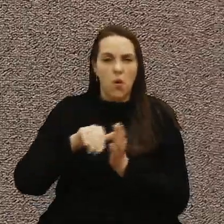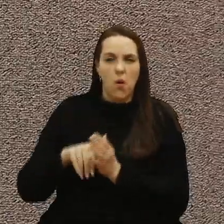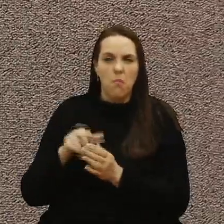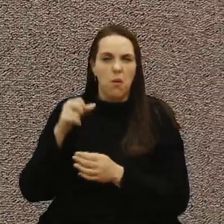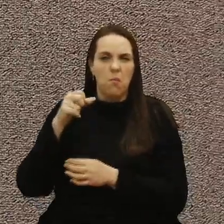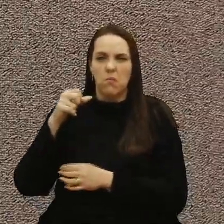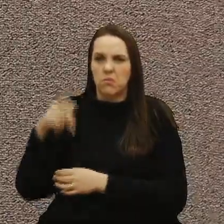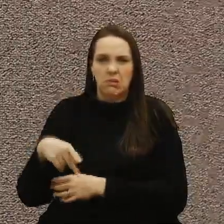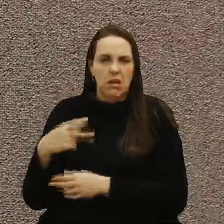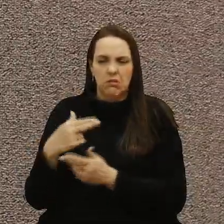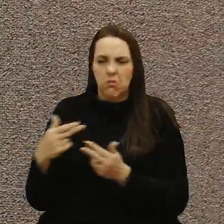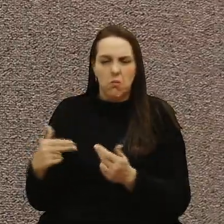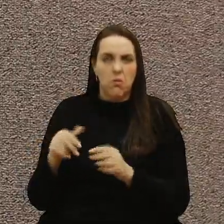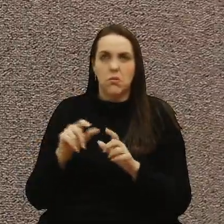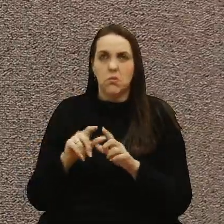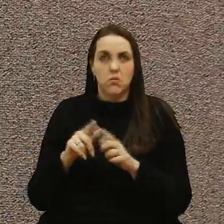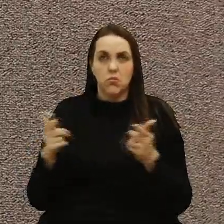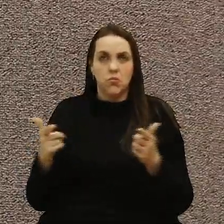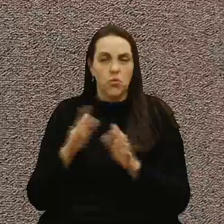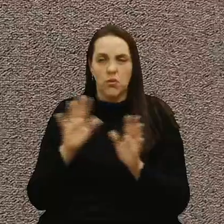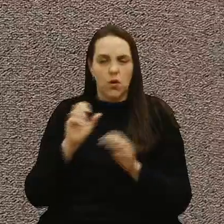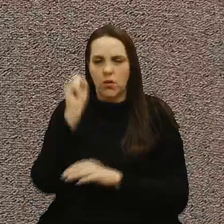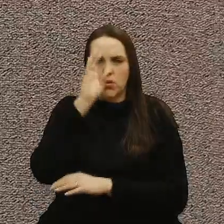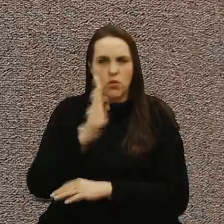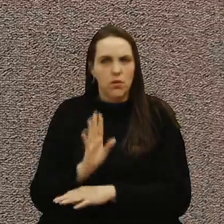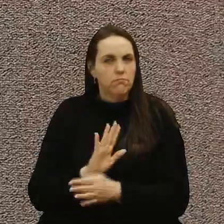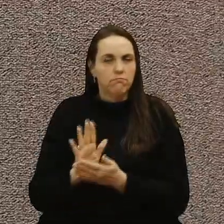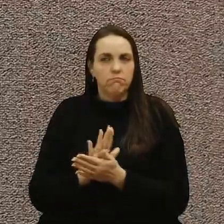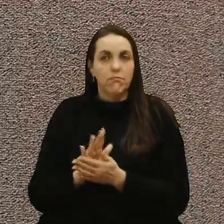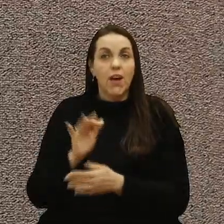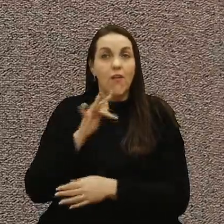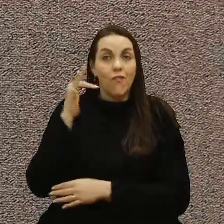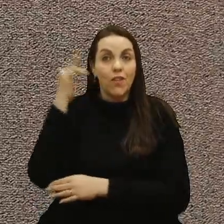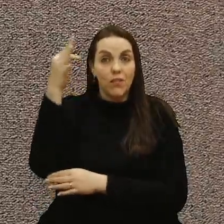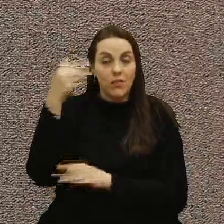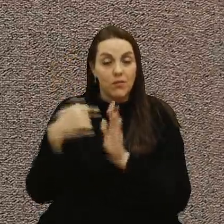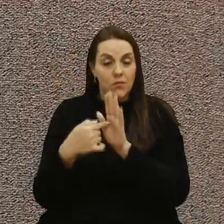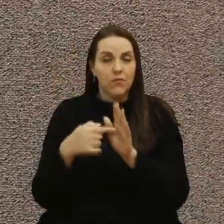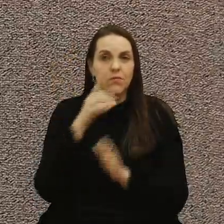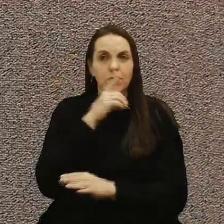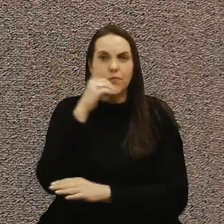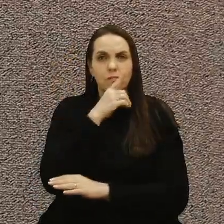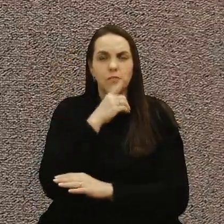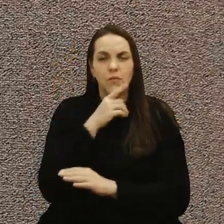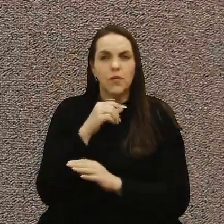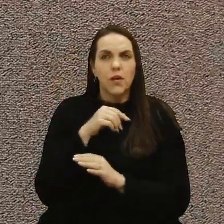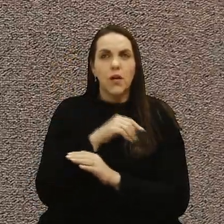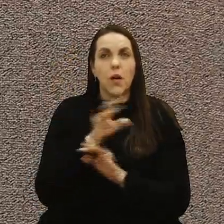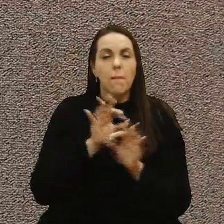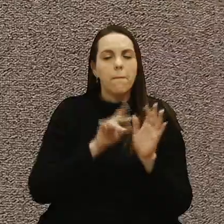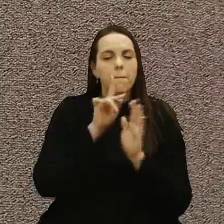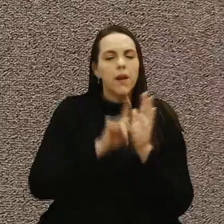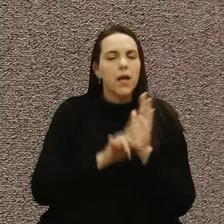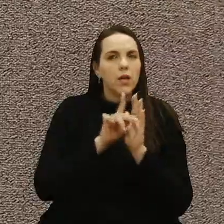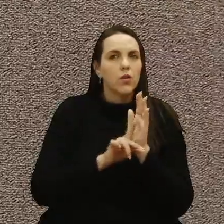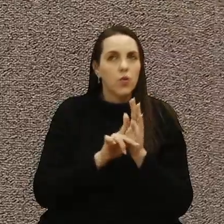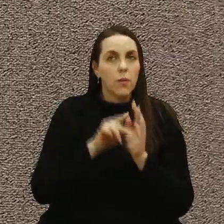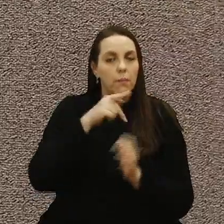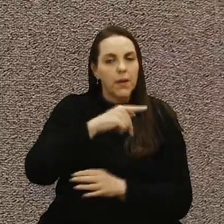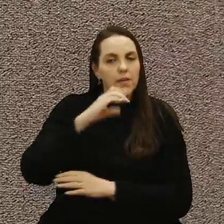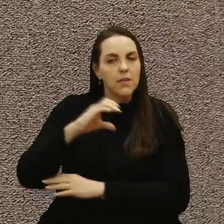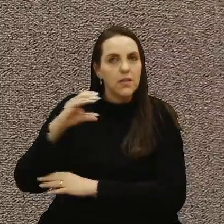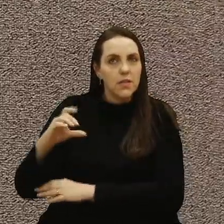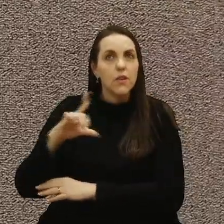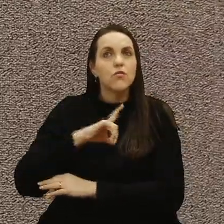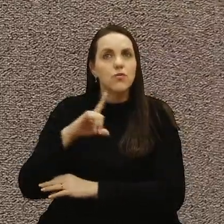Mas o Fantástico agora, domingo, ele mostrou o plano que o PCC tinha para atacar os familiares do diretor do presídio